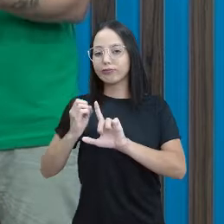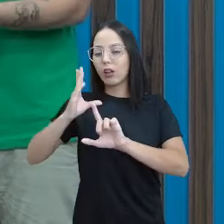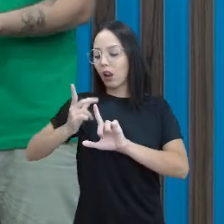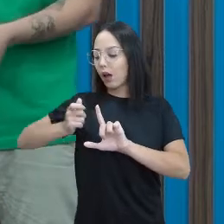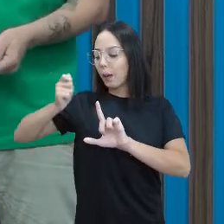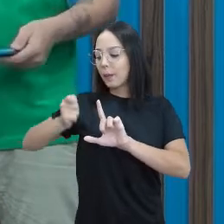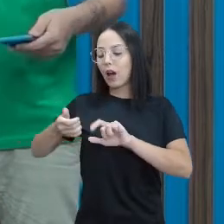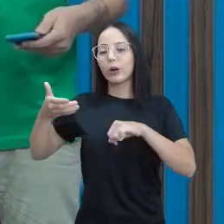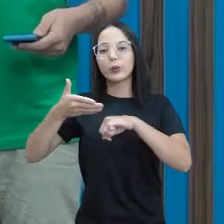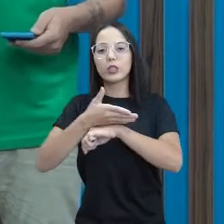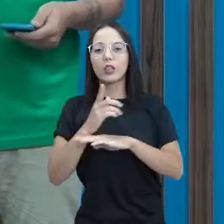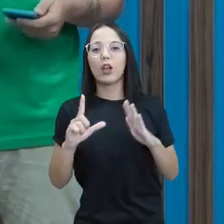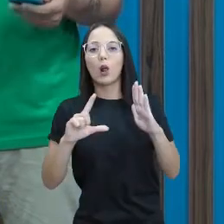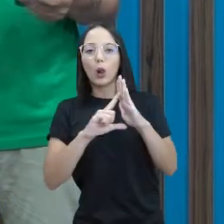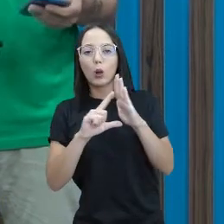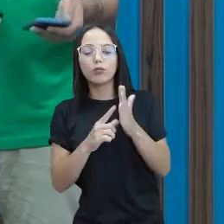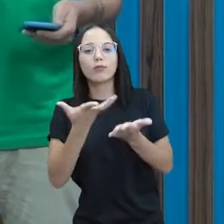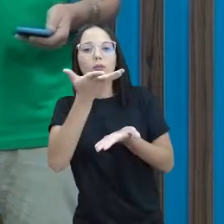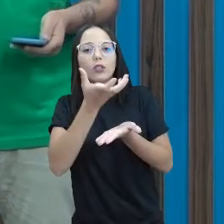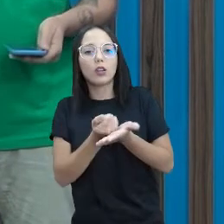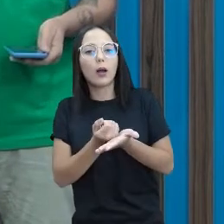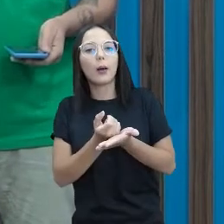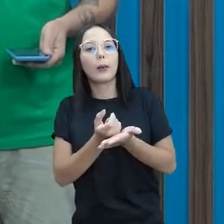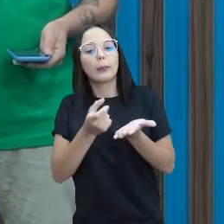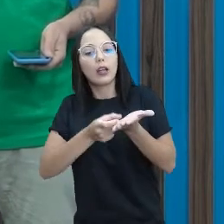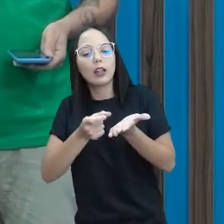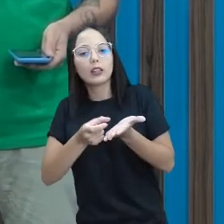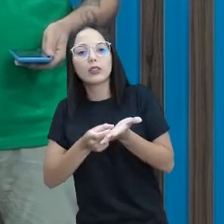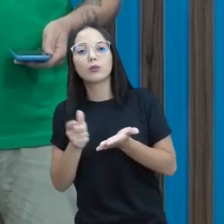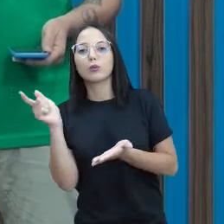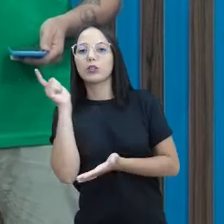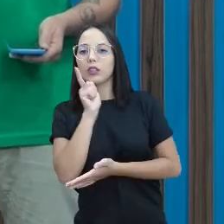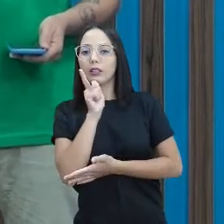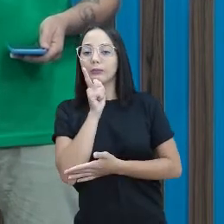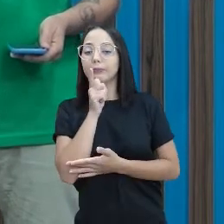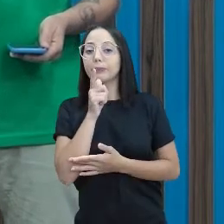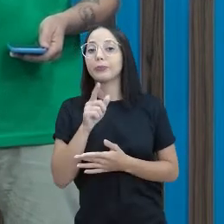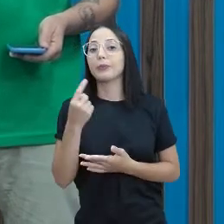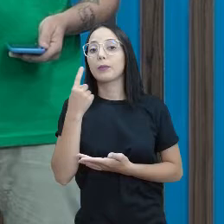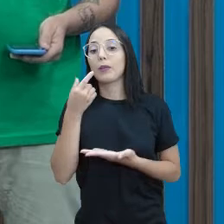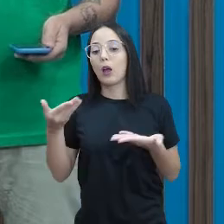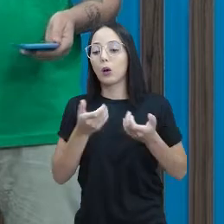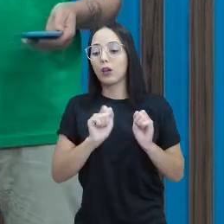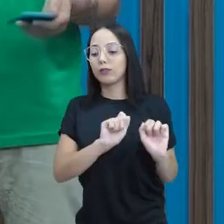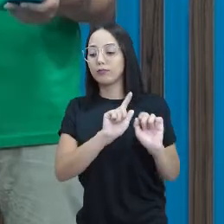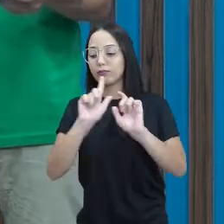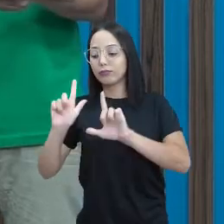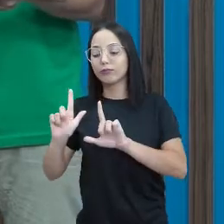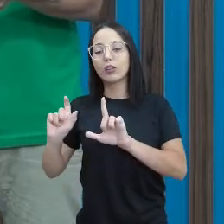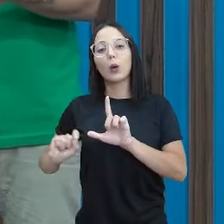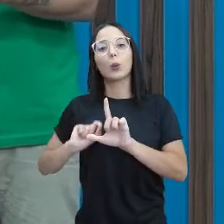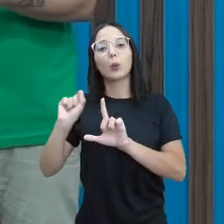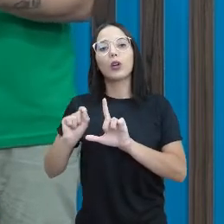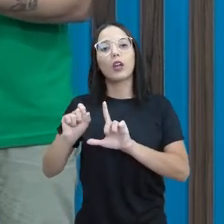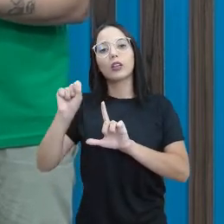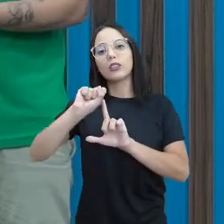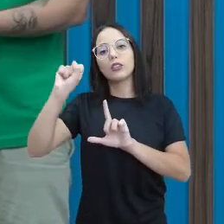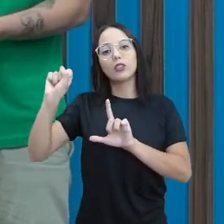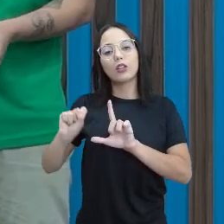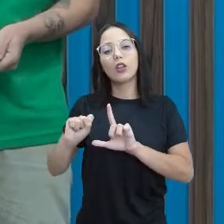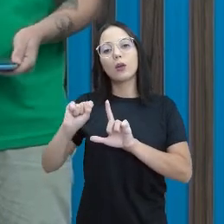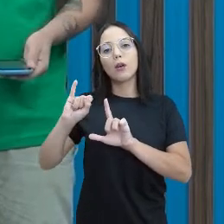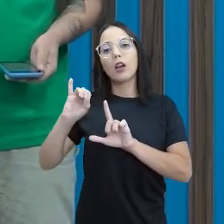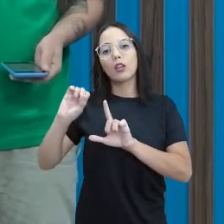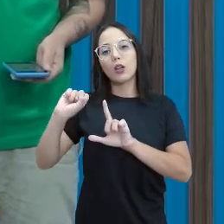para a Play Store, onde você vai baixar o aplicativo. O próximo QR Code que aparecer é para quem tem o sistema